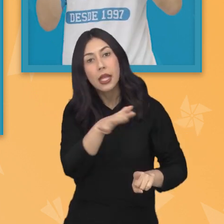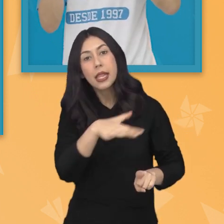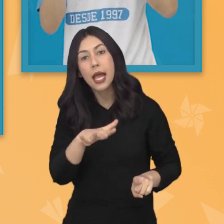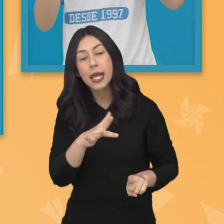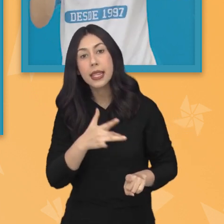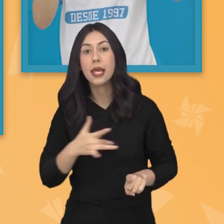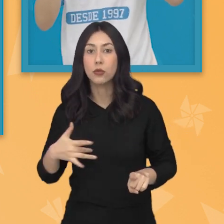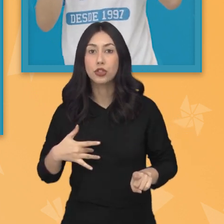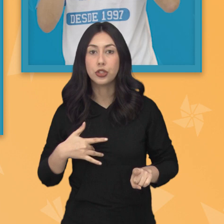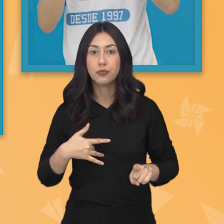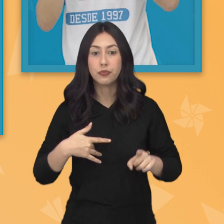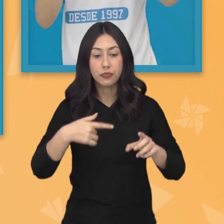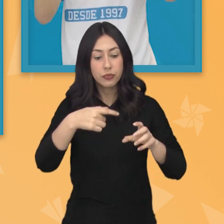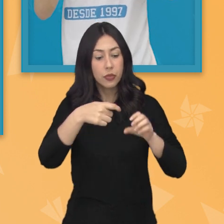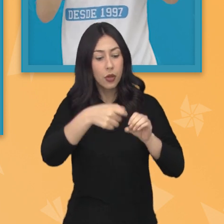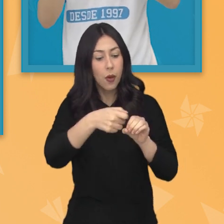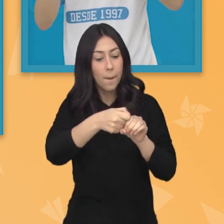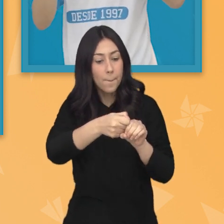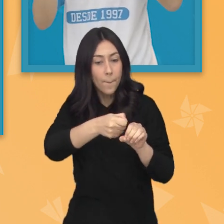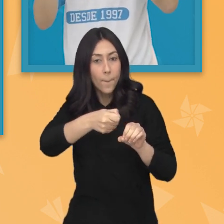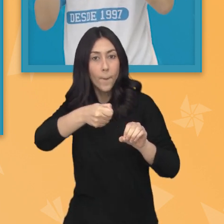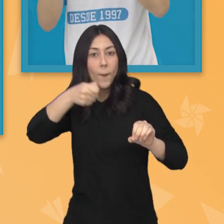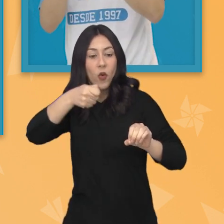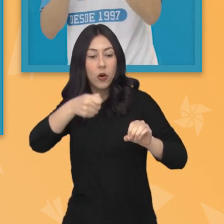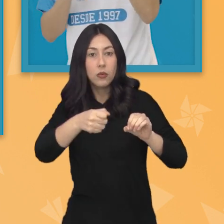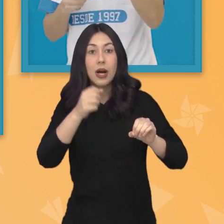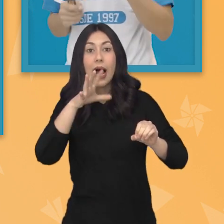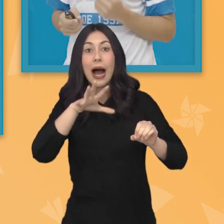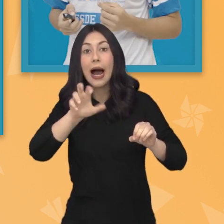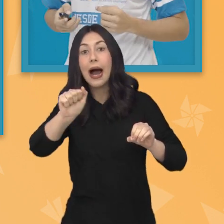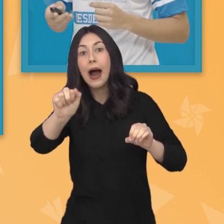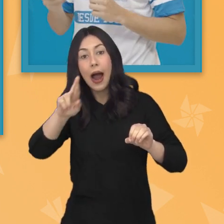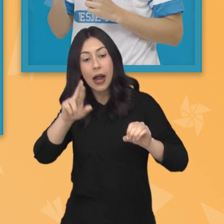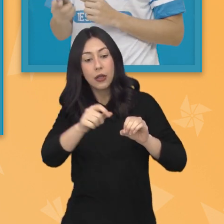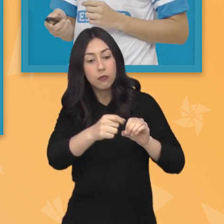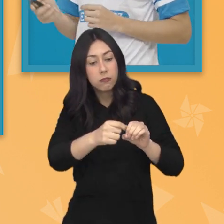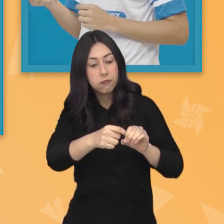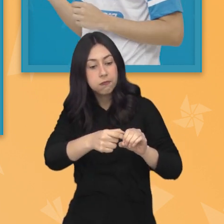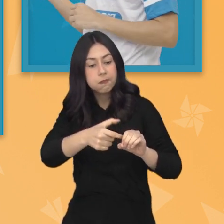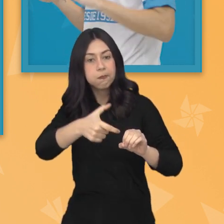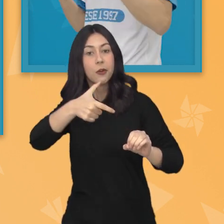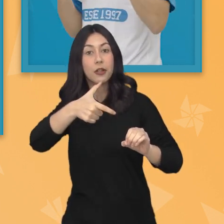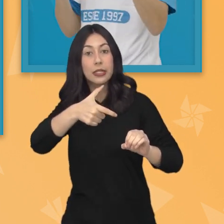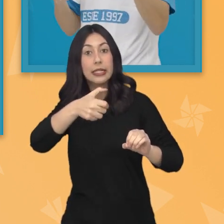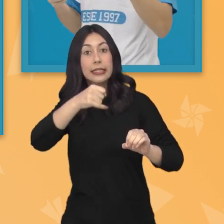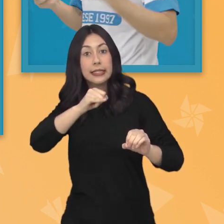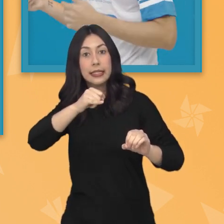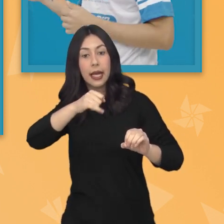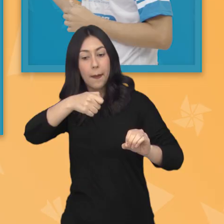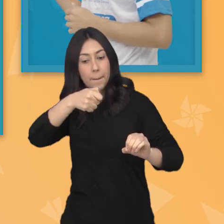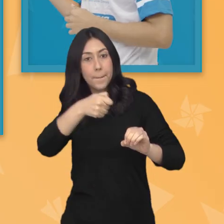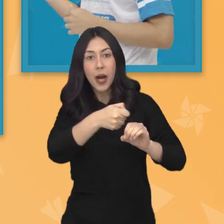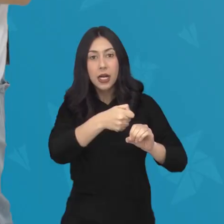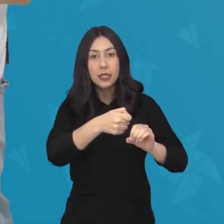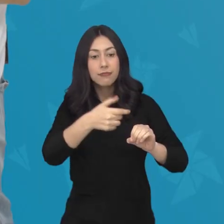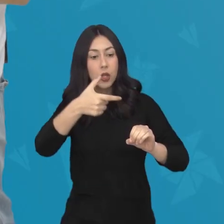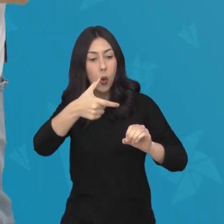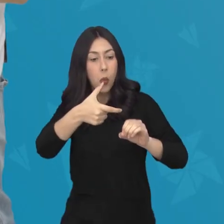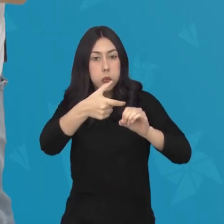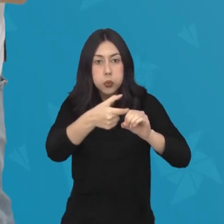de ar, tampa ela e se você apertar, você consegue comprimir o ar que está presente lá dentro. Ou expandi-lo também.